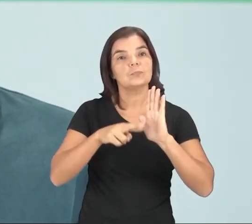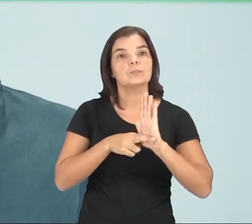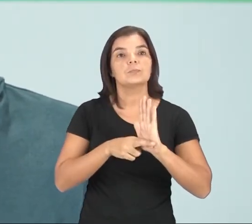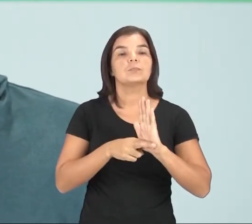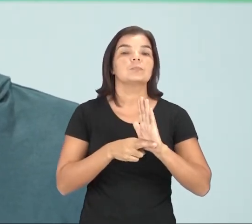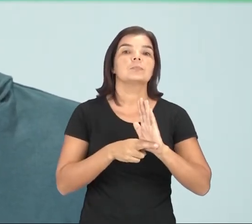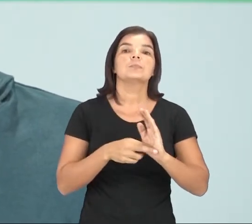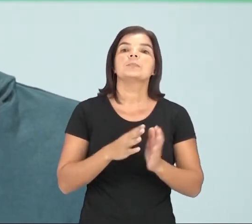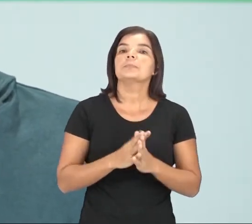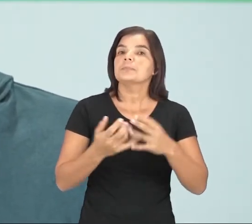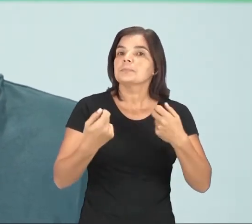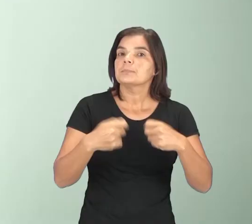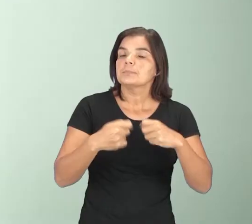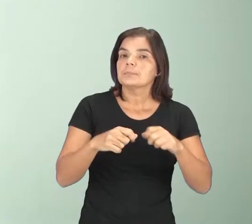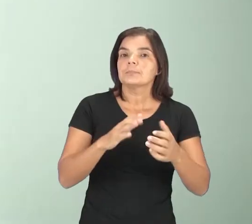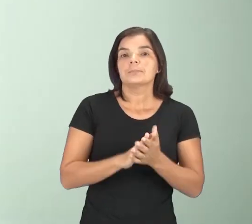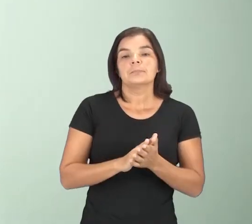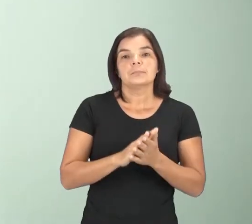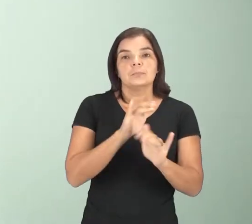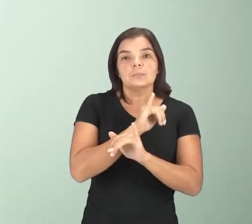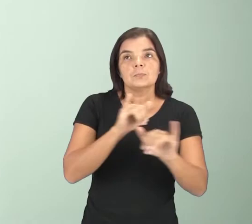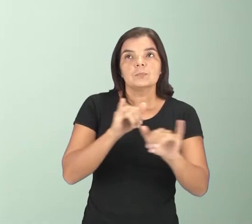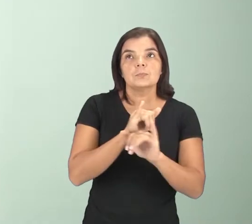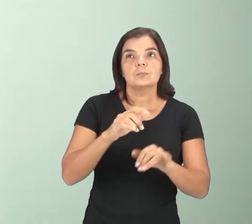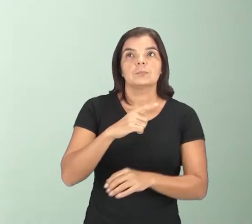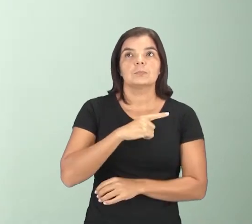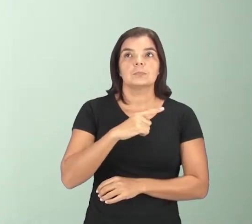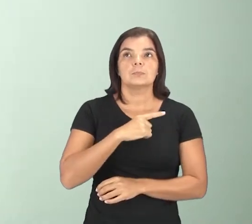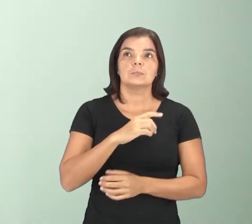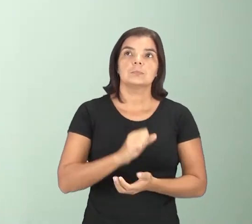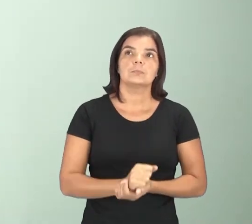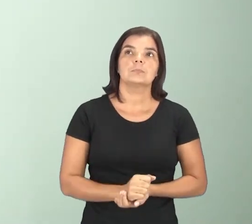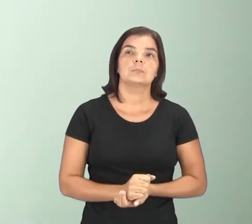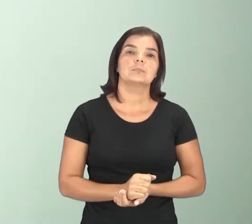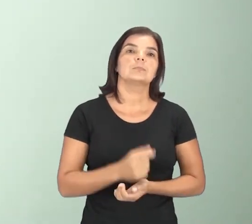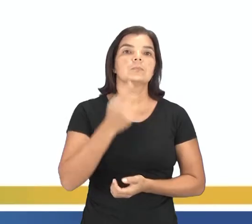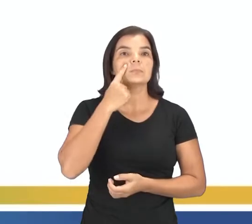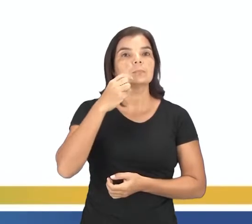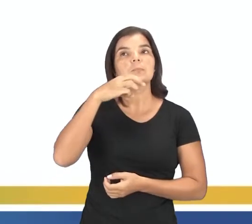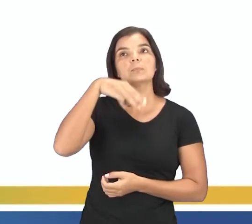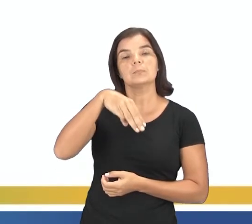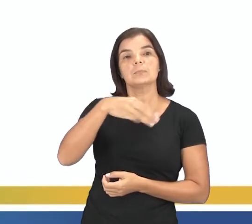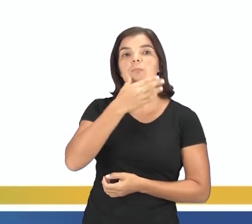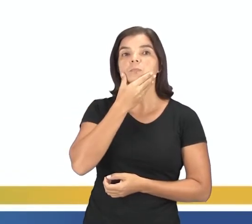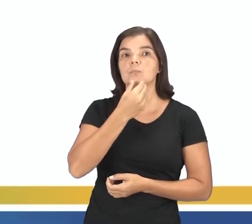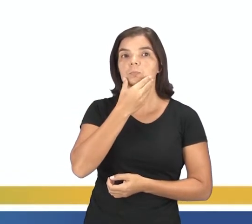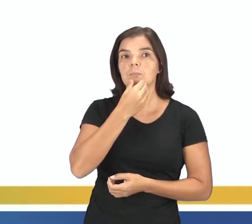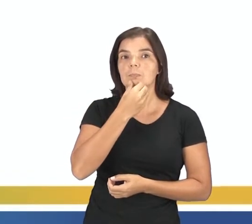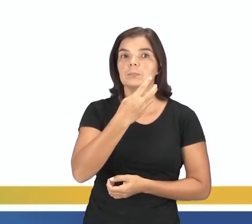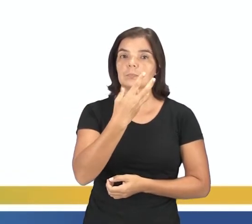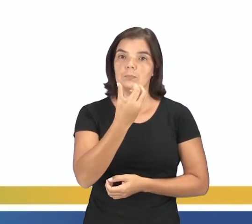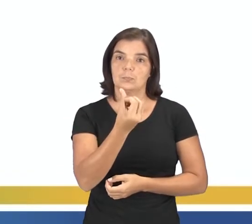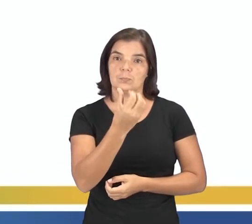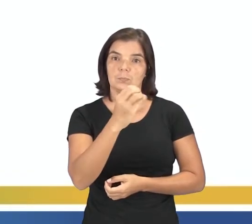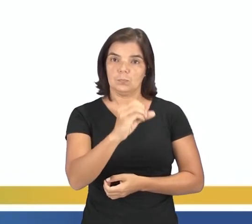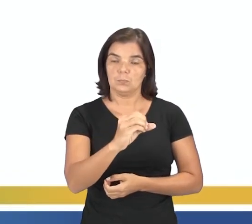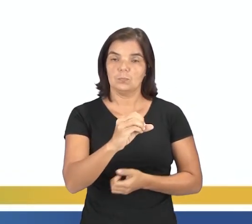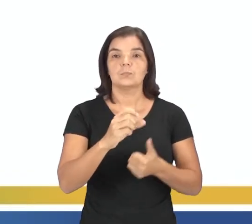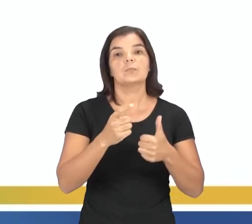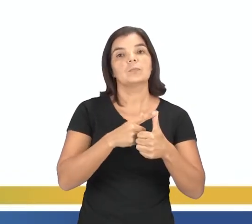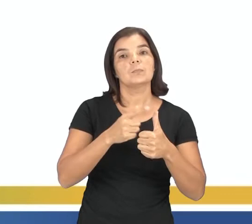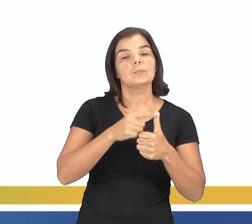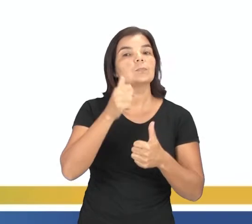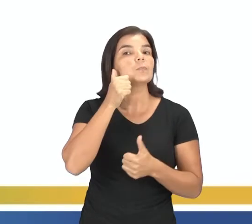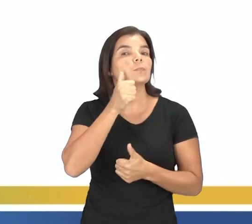princípios, vamos para os dados. Quais são os dados que a gente tem? A gente tem que a massa do rapaz é 60 kg, a massa da